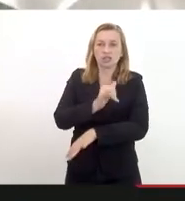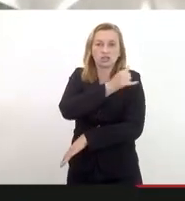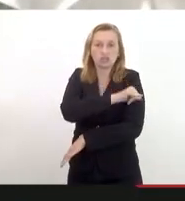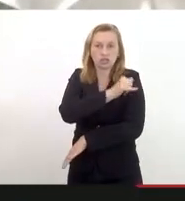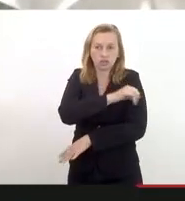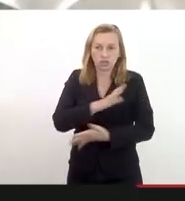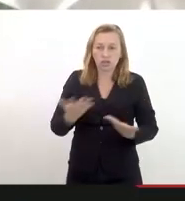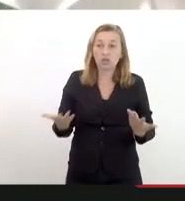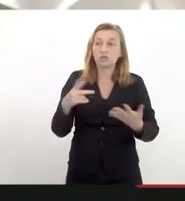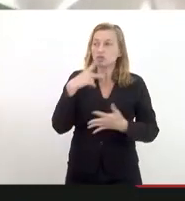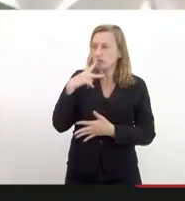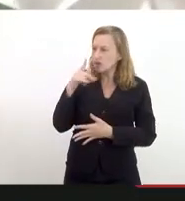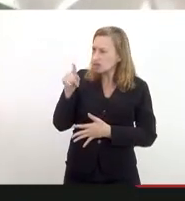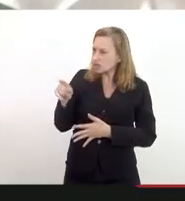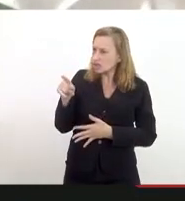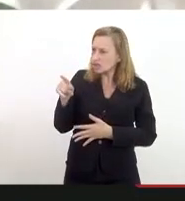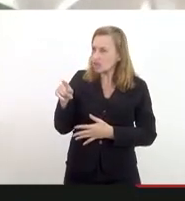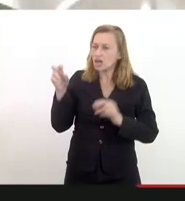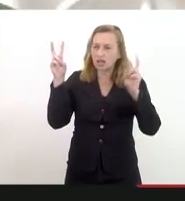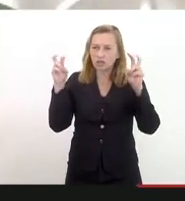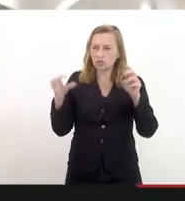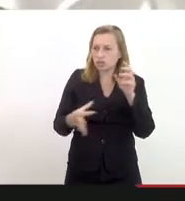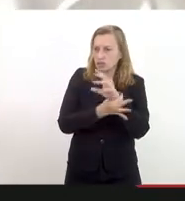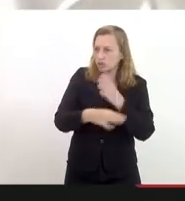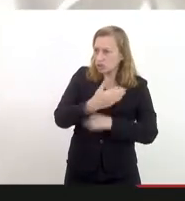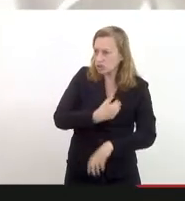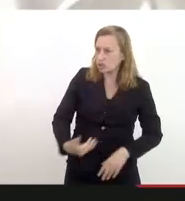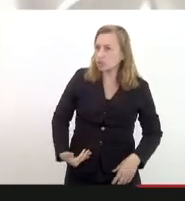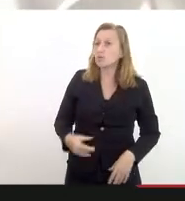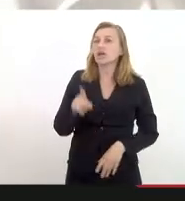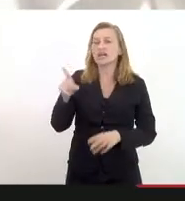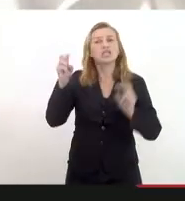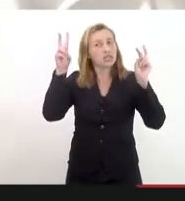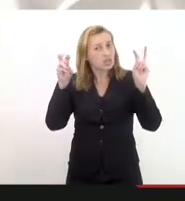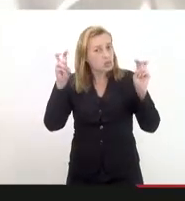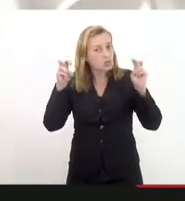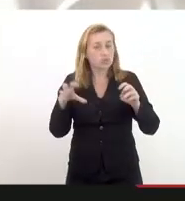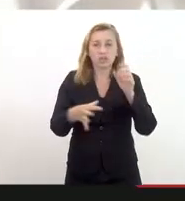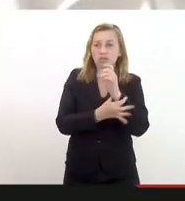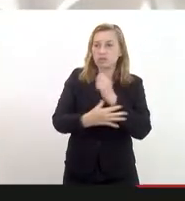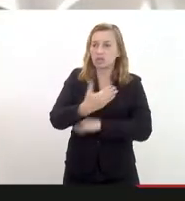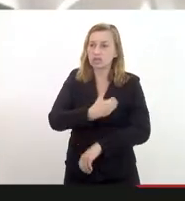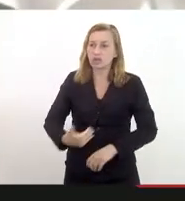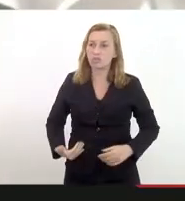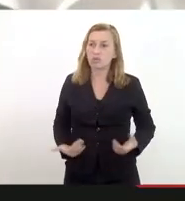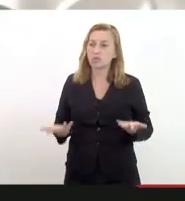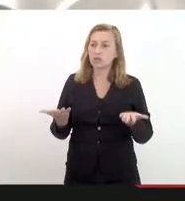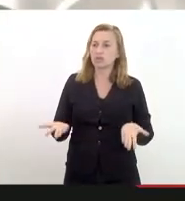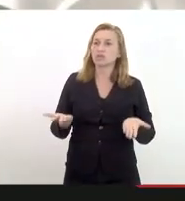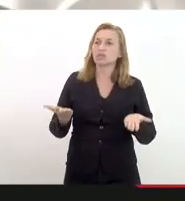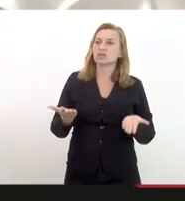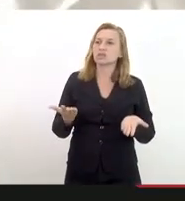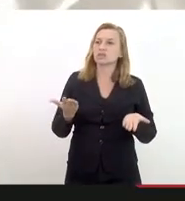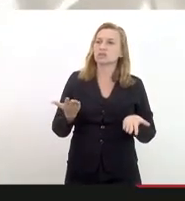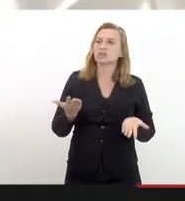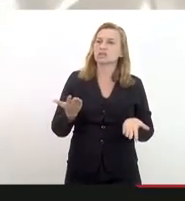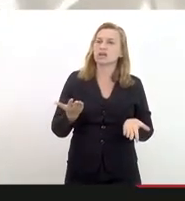está se referindo aí a questões da segurança pública. Essas questões da segurança pública estão